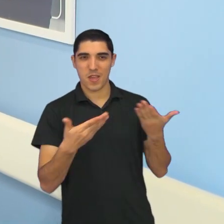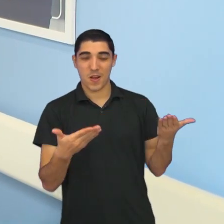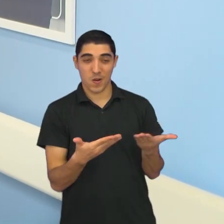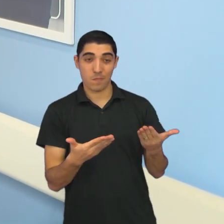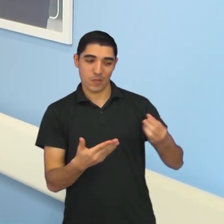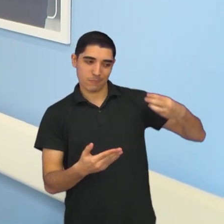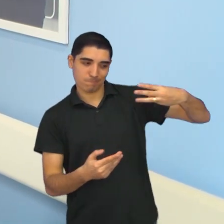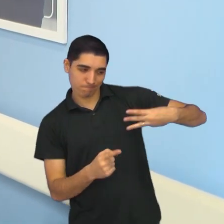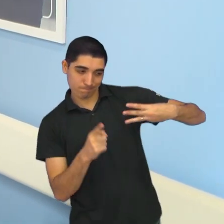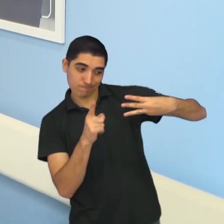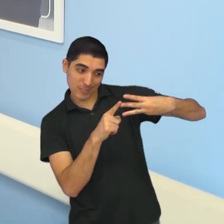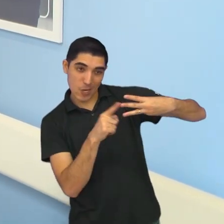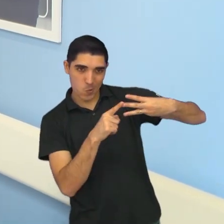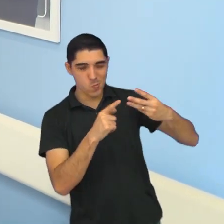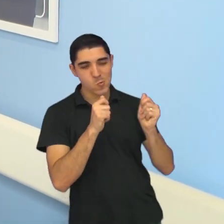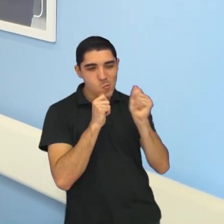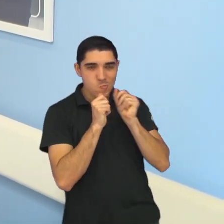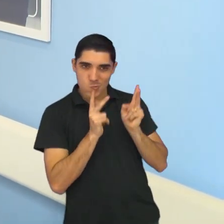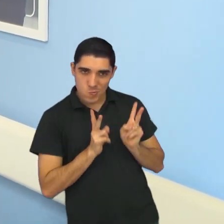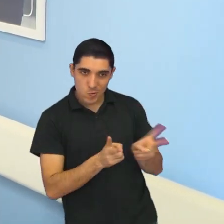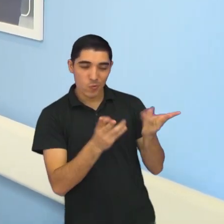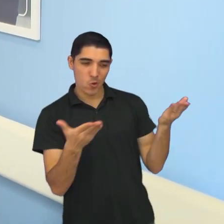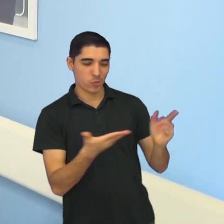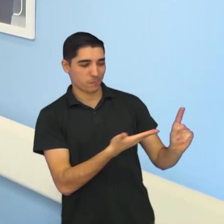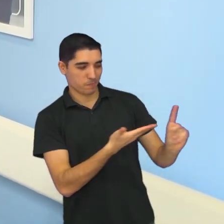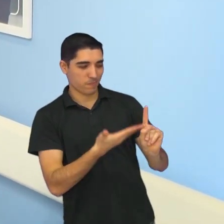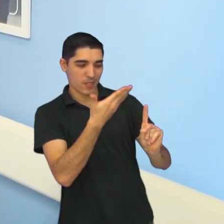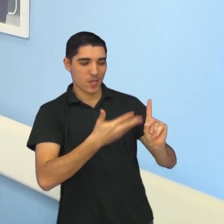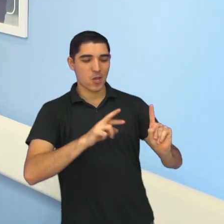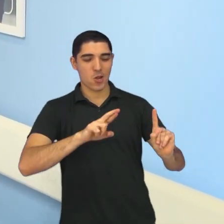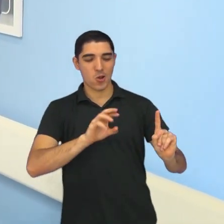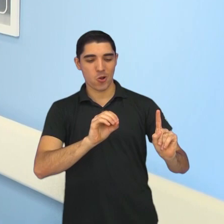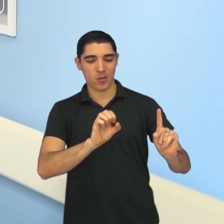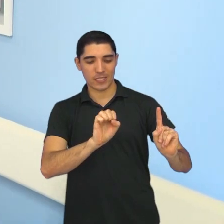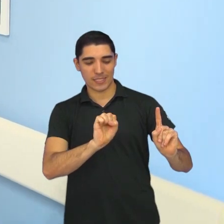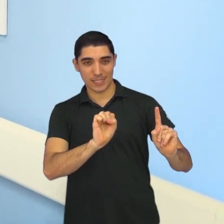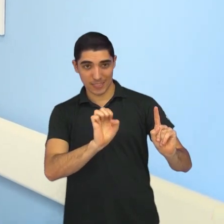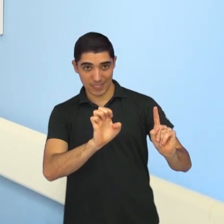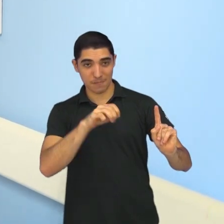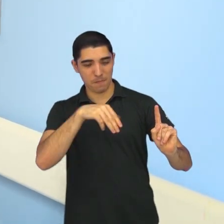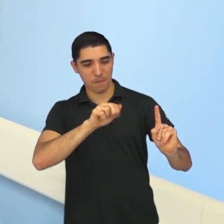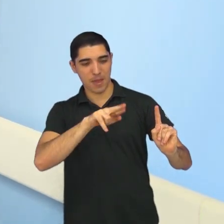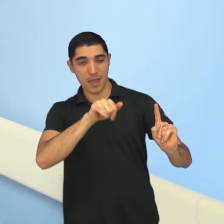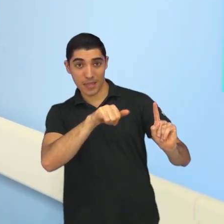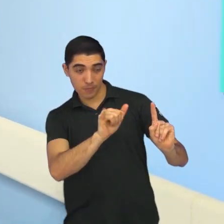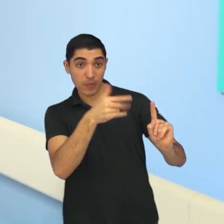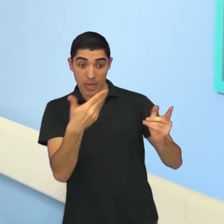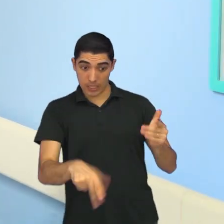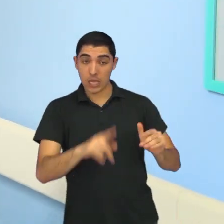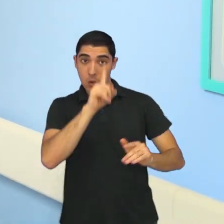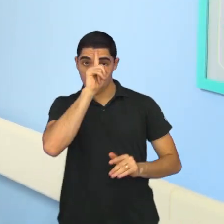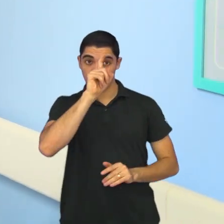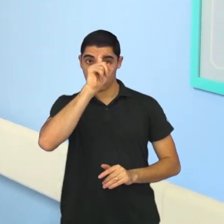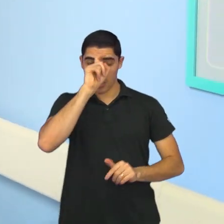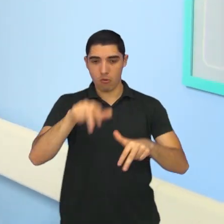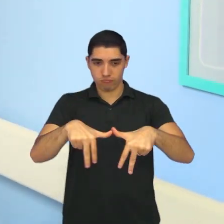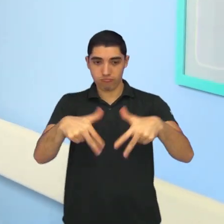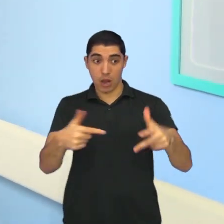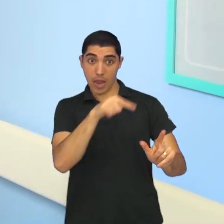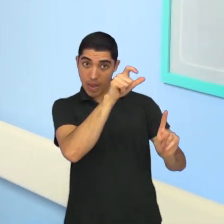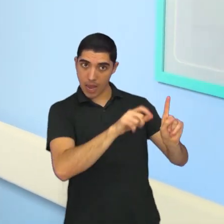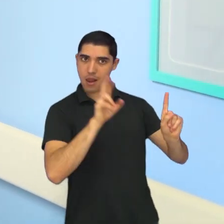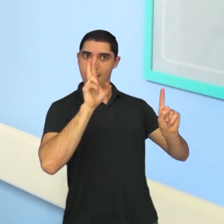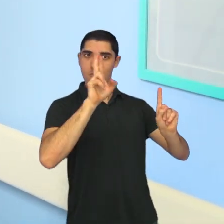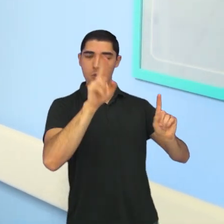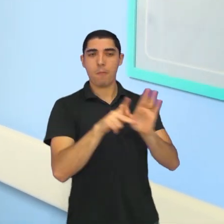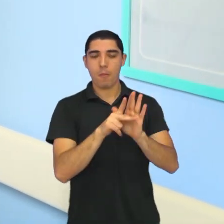Volta com uma entrevista, segundo bloco do nosso programa. Hoje quem nos recebe é a Rosemary Sanz, aqui no GAC, um hospital que é